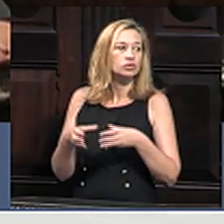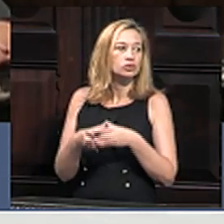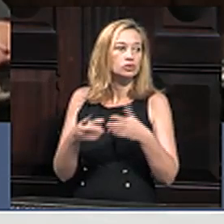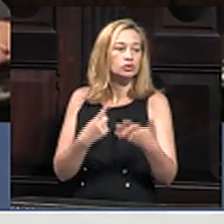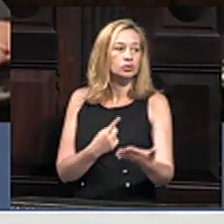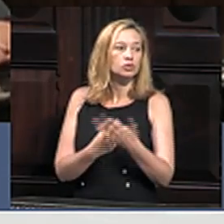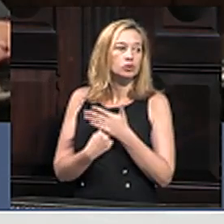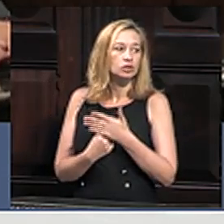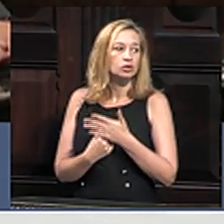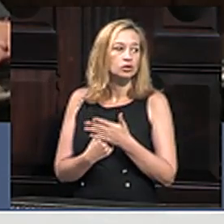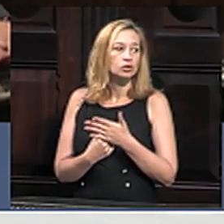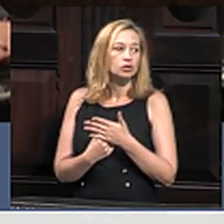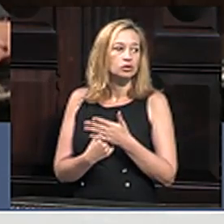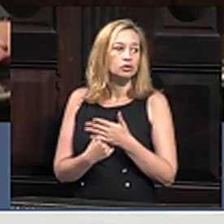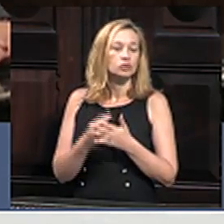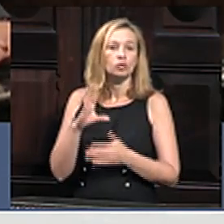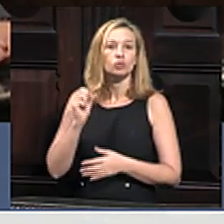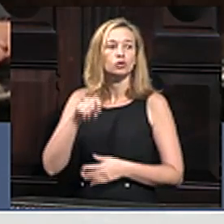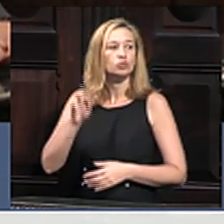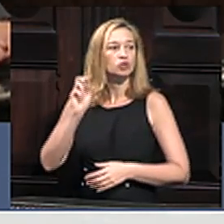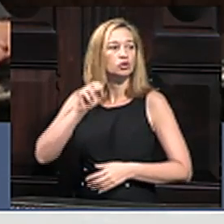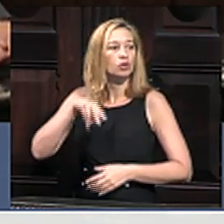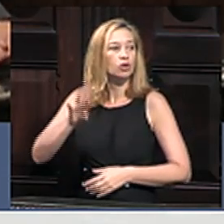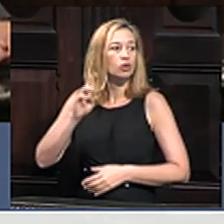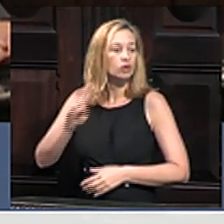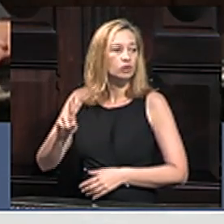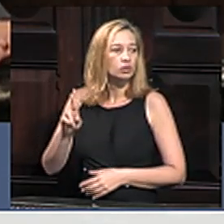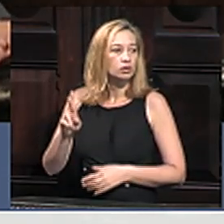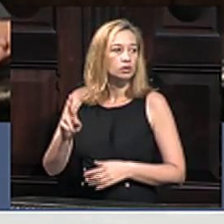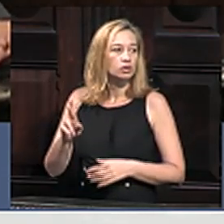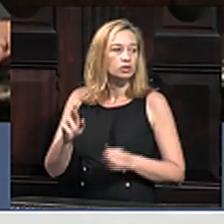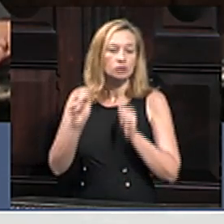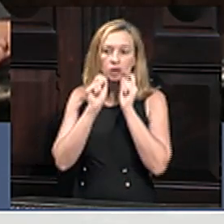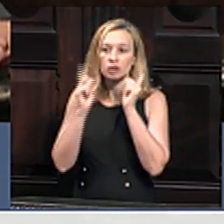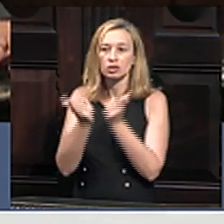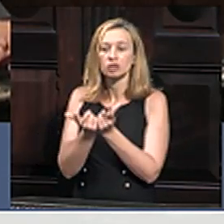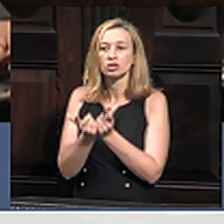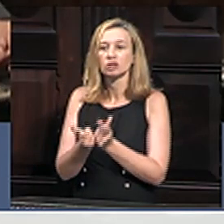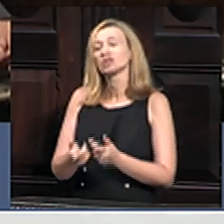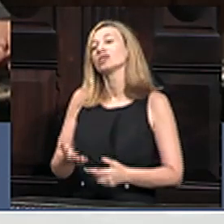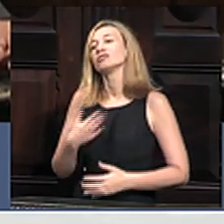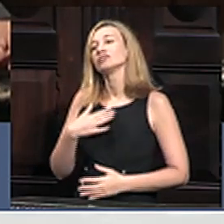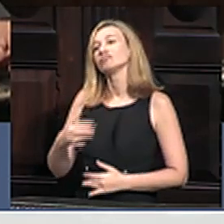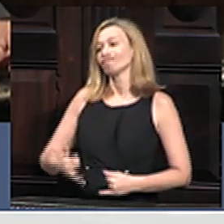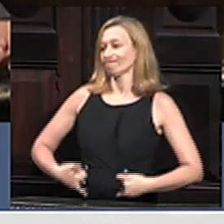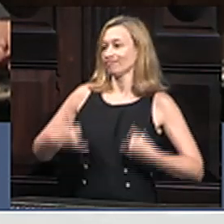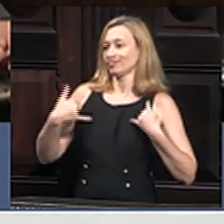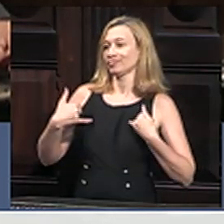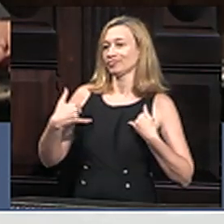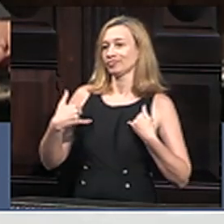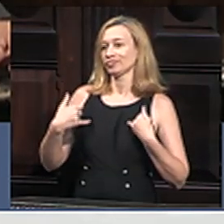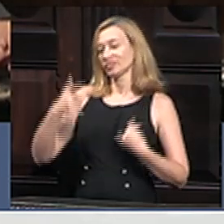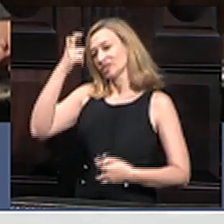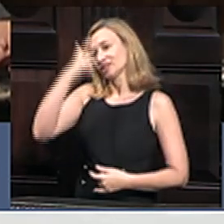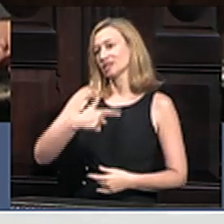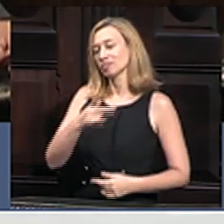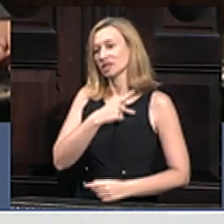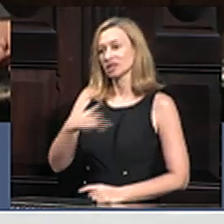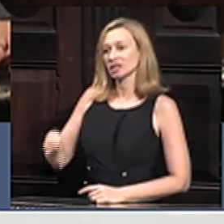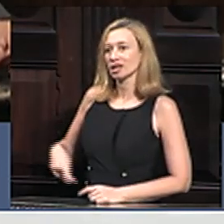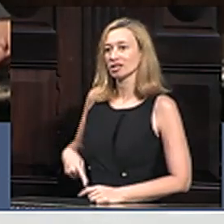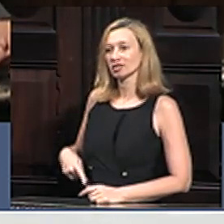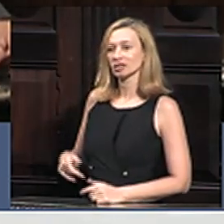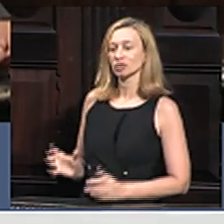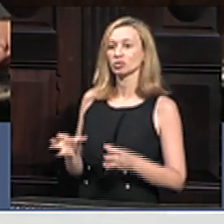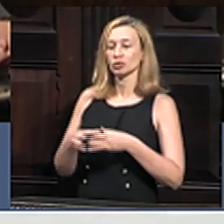Defesa do Consumidor da Assembleia Legislativa, que muito me honra ser presidente nesse mandato. Essa